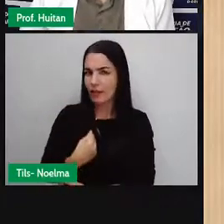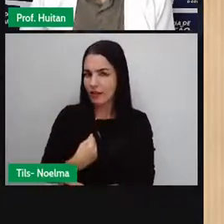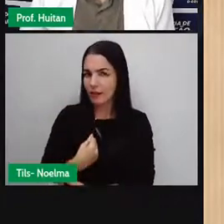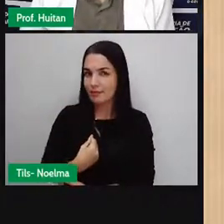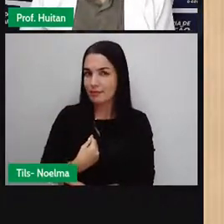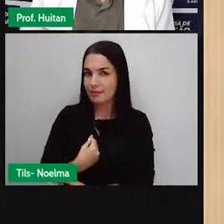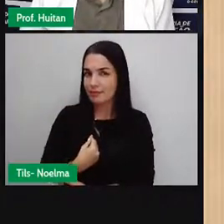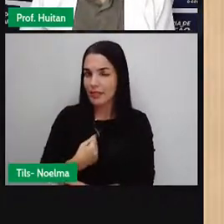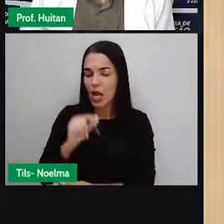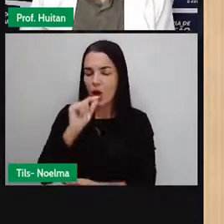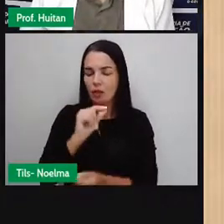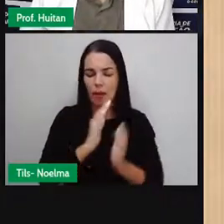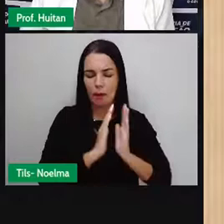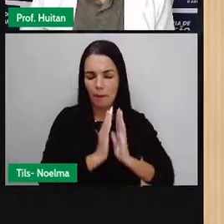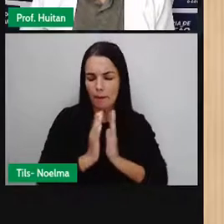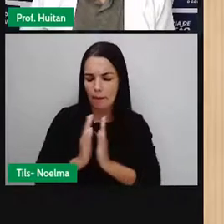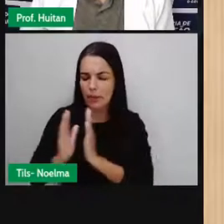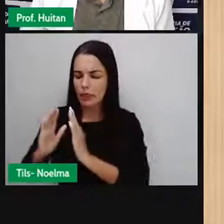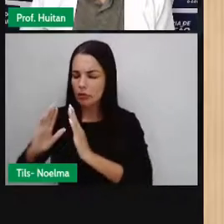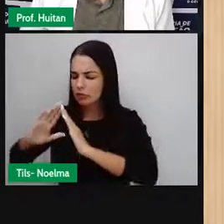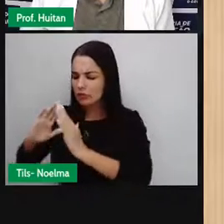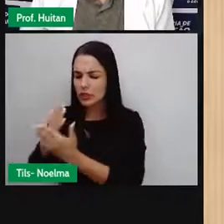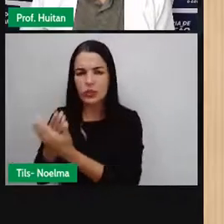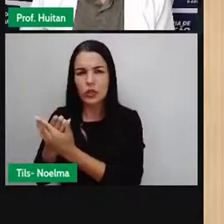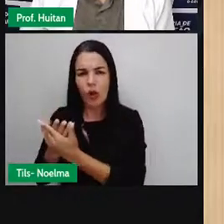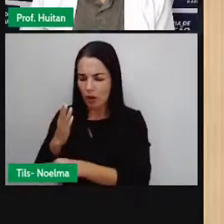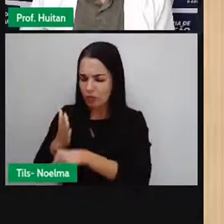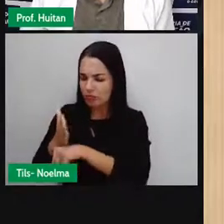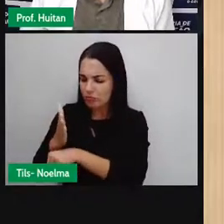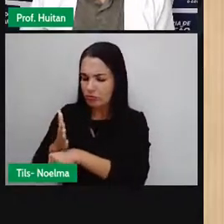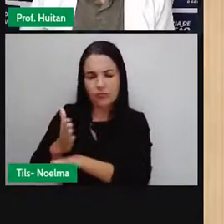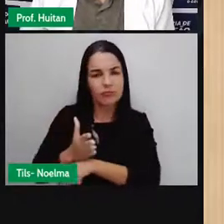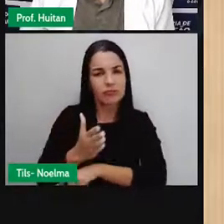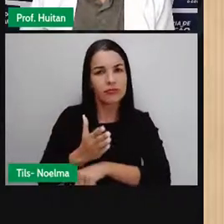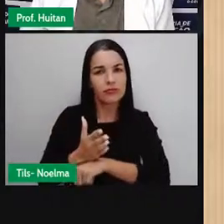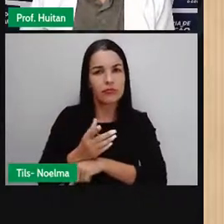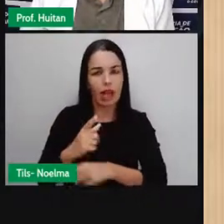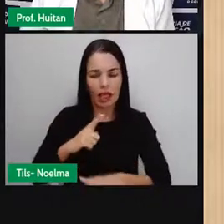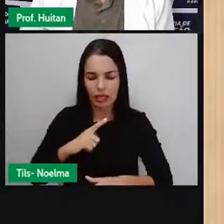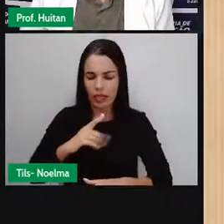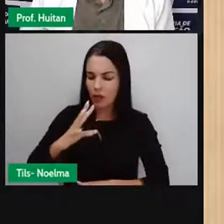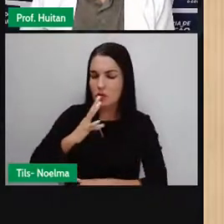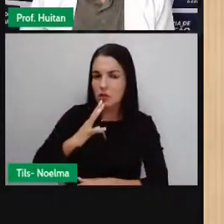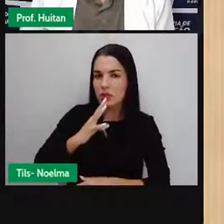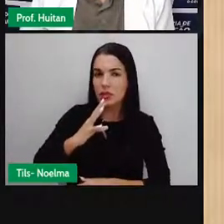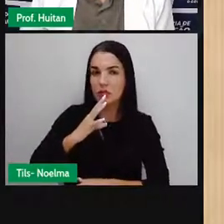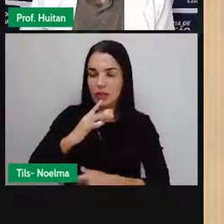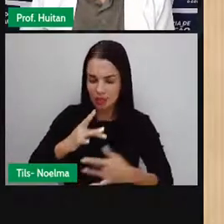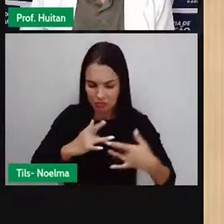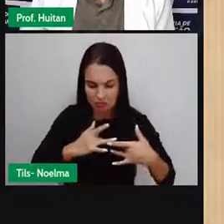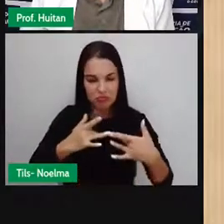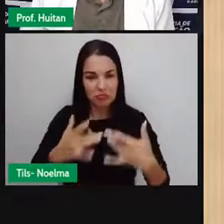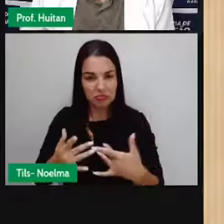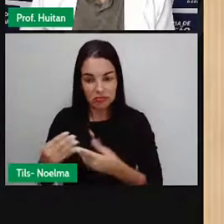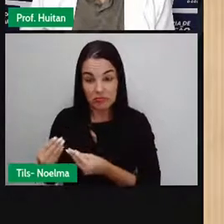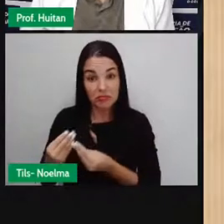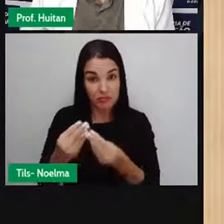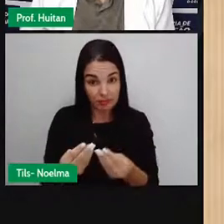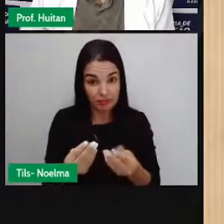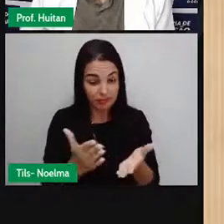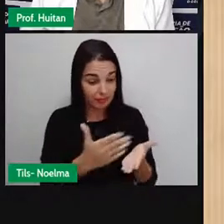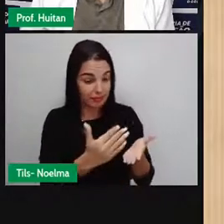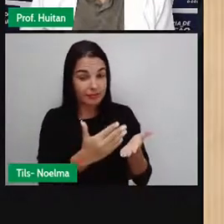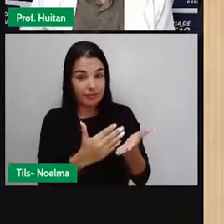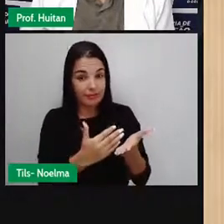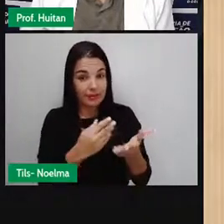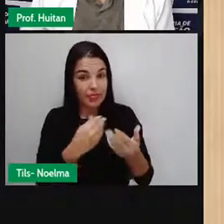durante nesse período que você frequenta a escola, os conhecimentos que ele te traz e você